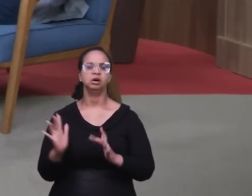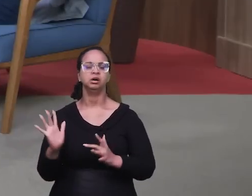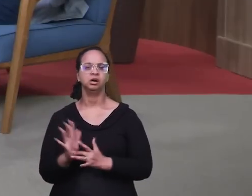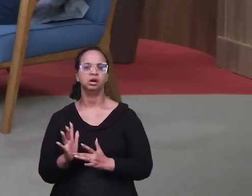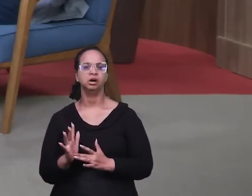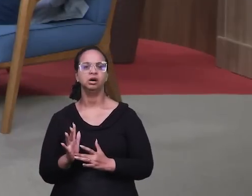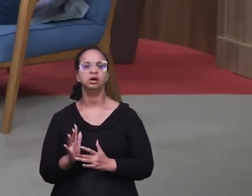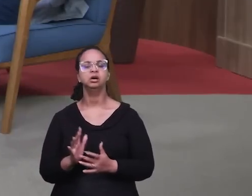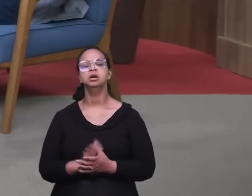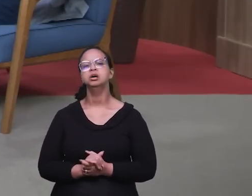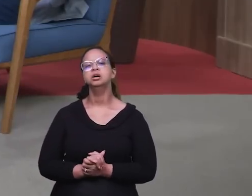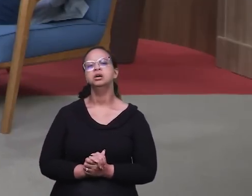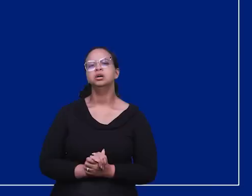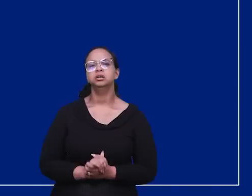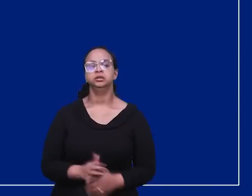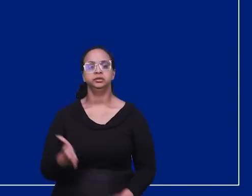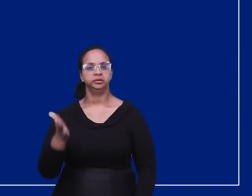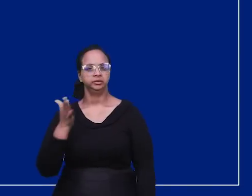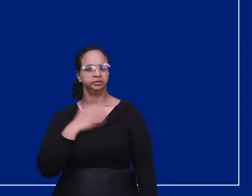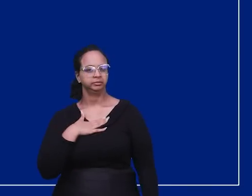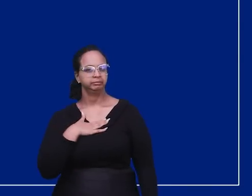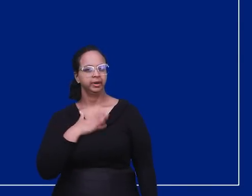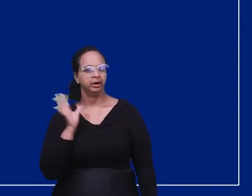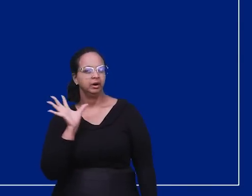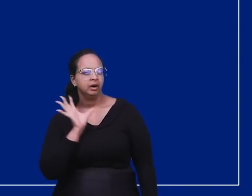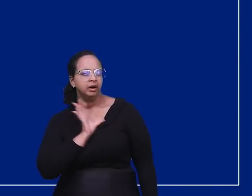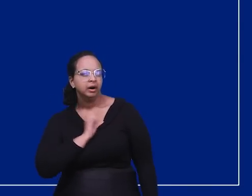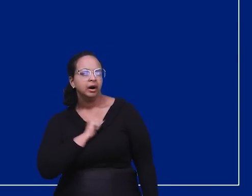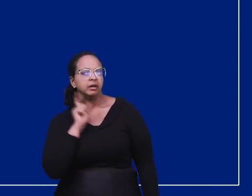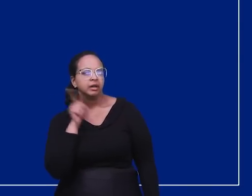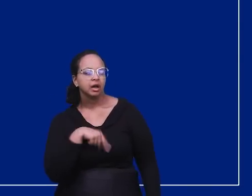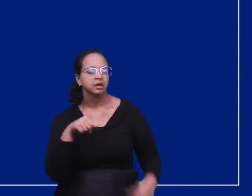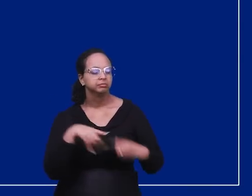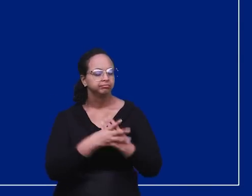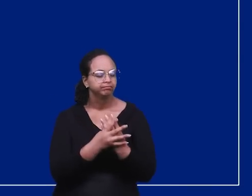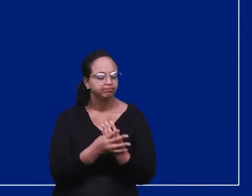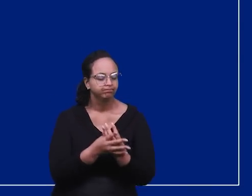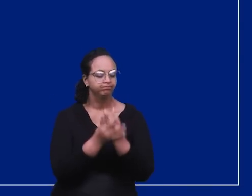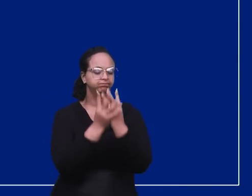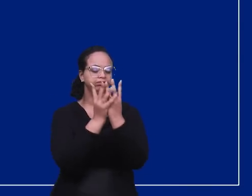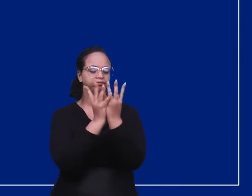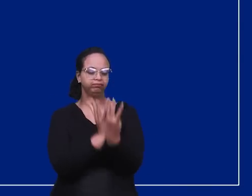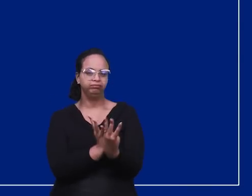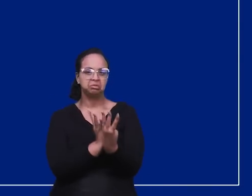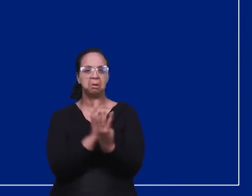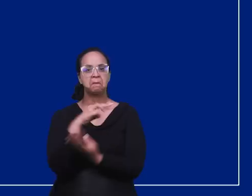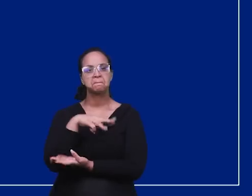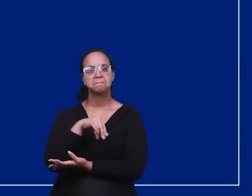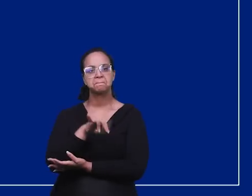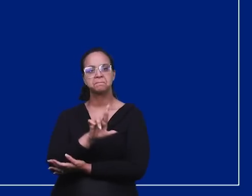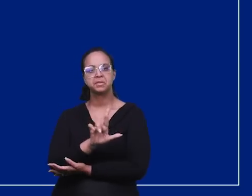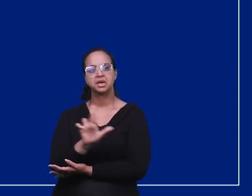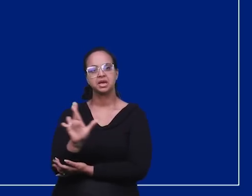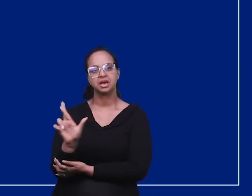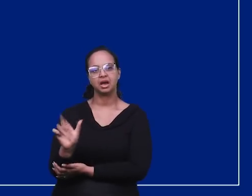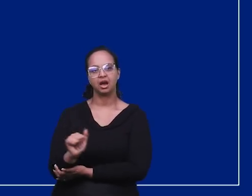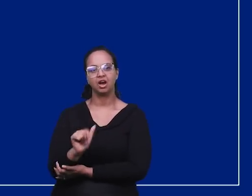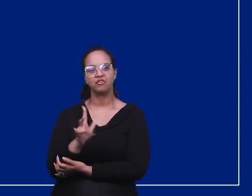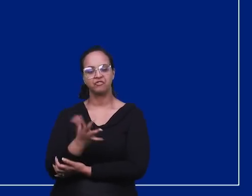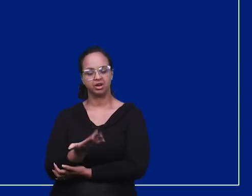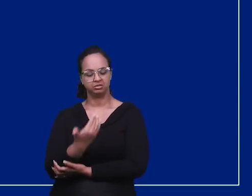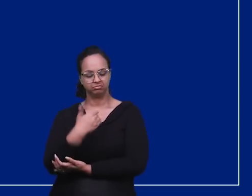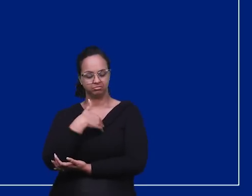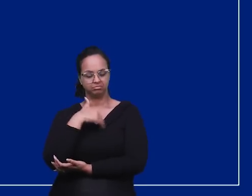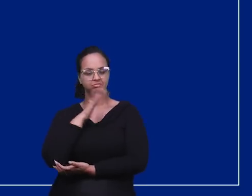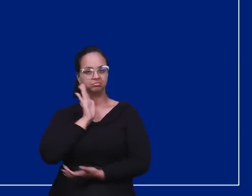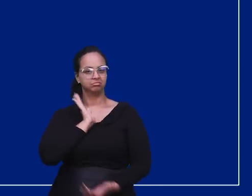capítulo 1, verso 13, diz assim: O meu amado é para mim um ramalhete de mirra, morará